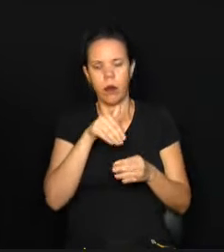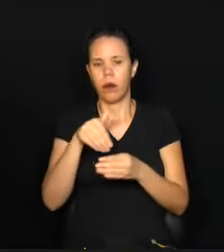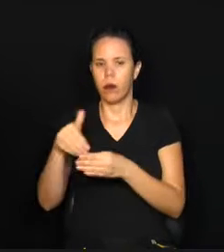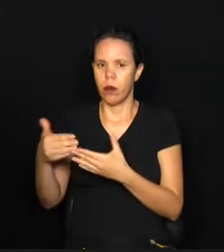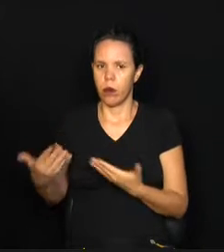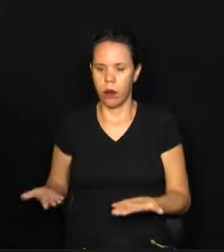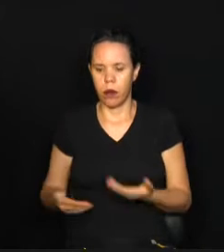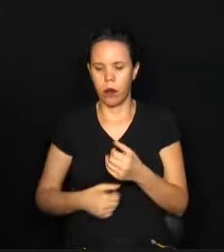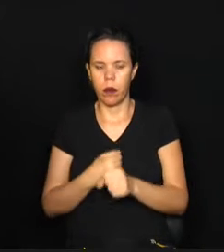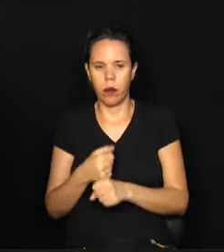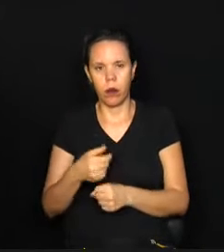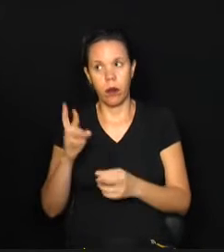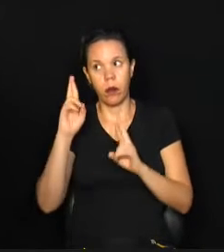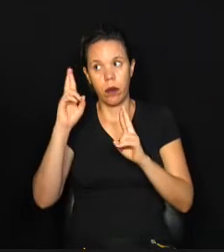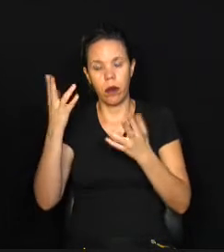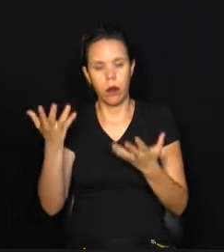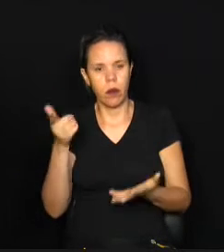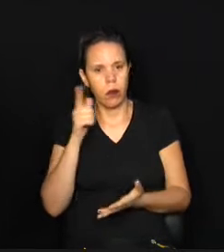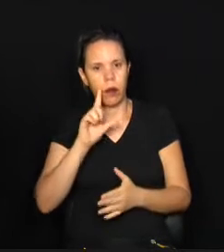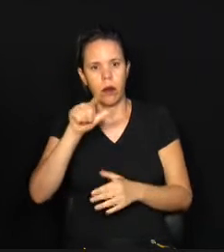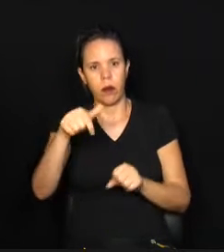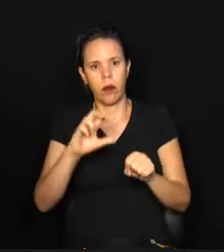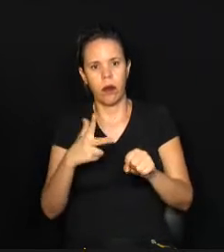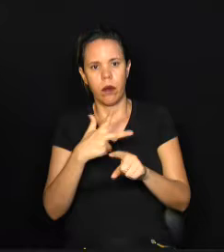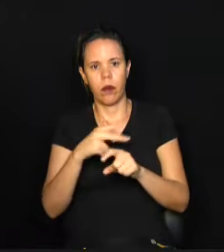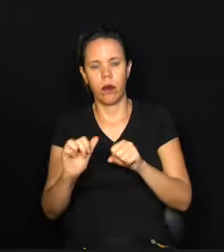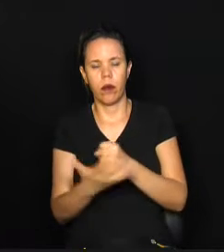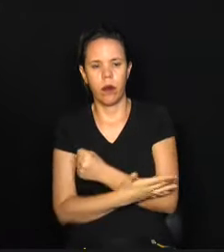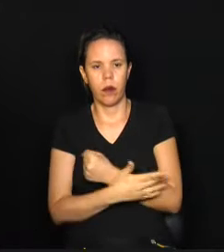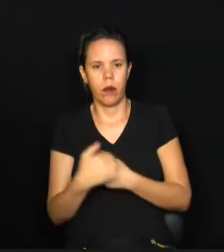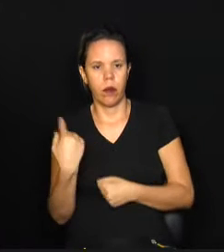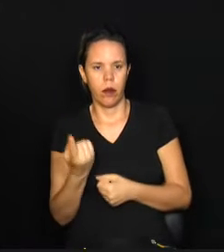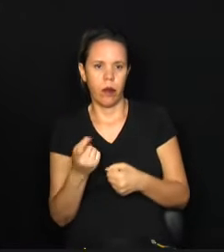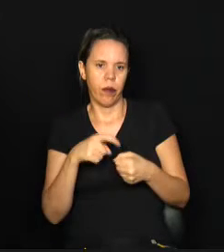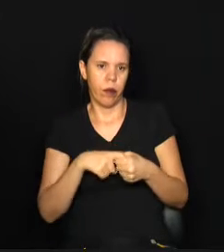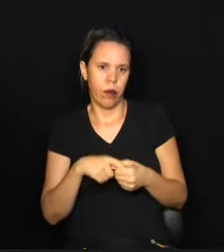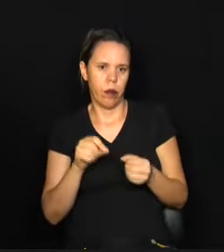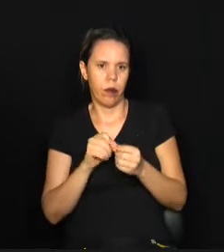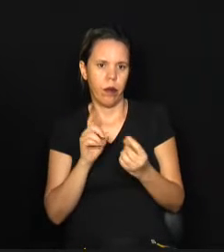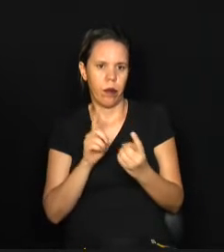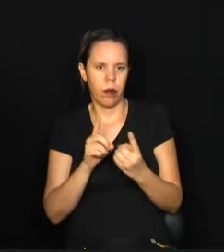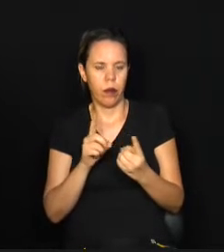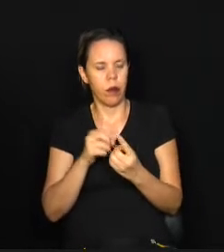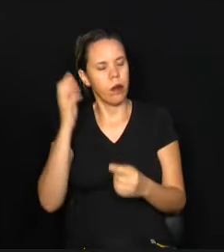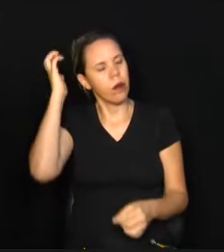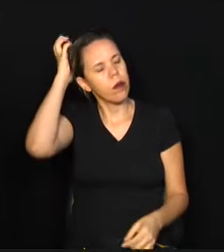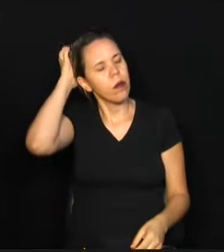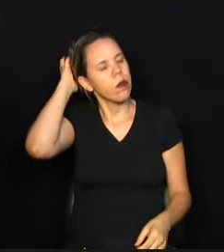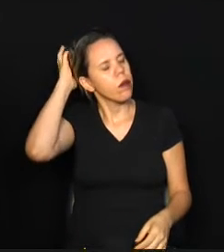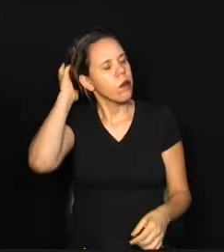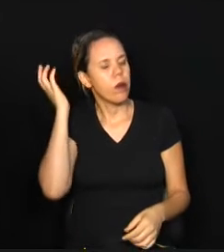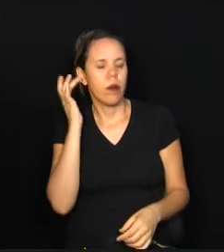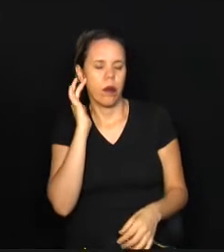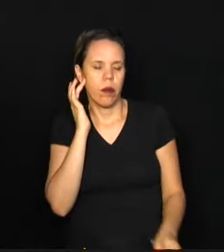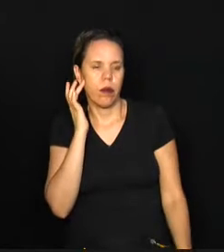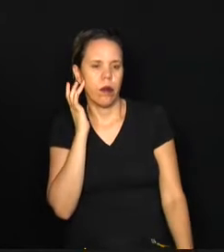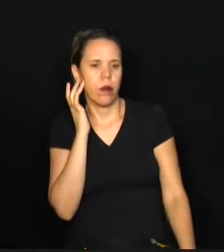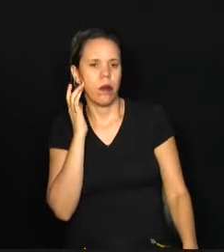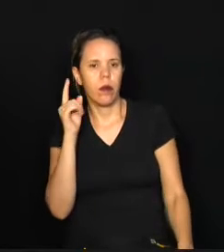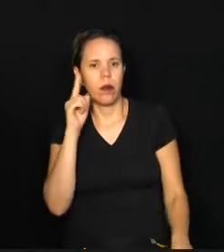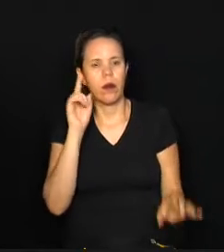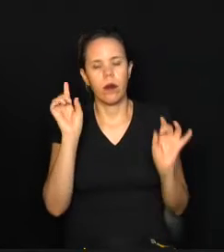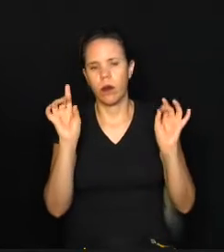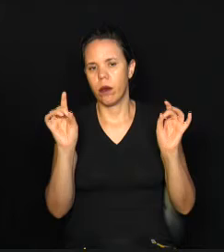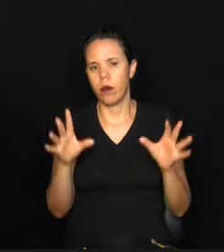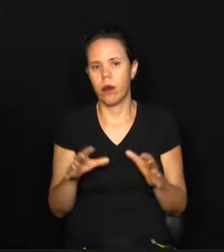e esse ano, se Deus quiser, depois dessa pandemia, voltamos a fazer o atendimento, né? Então, eu acho que, assim, um dia